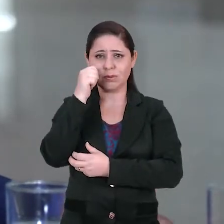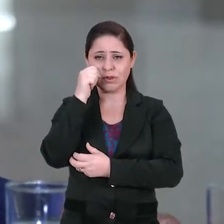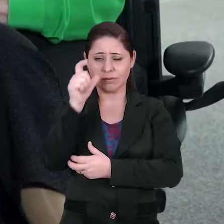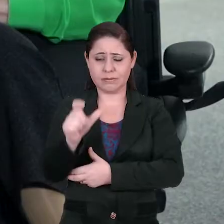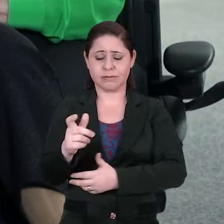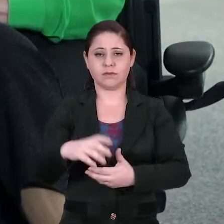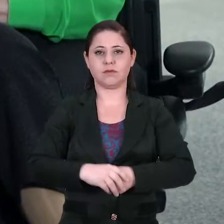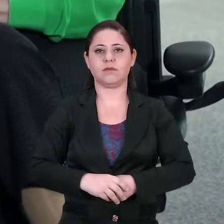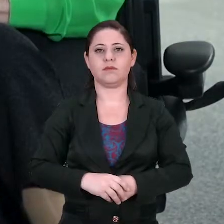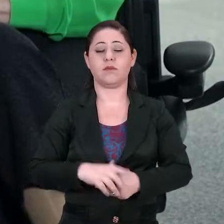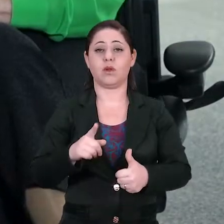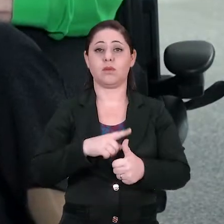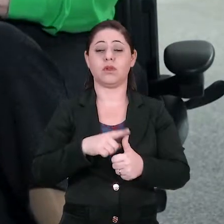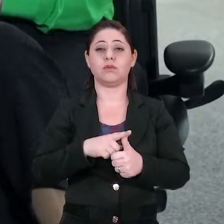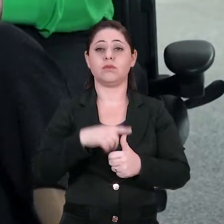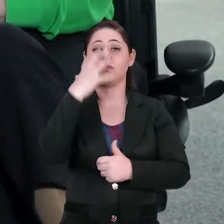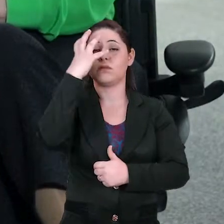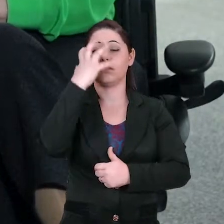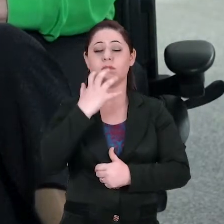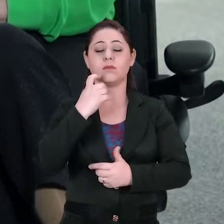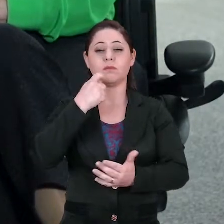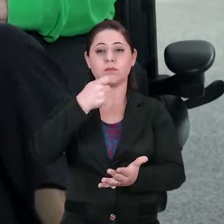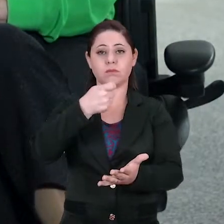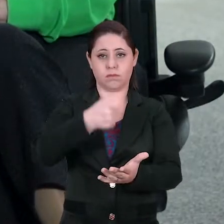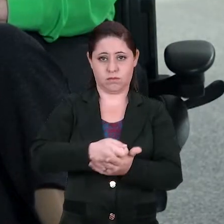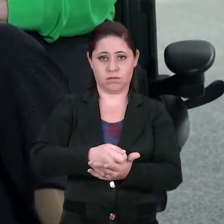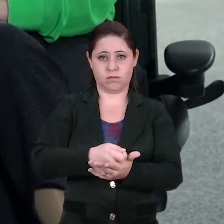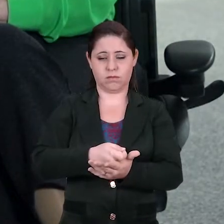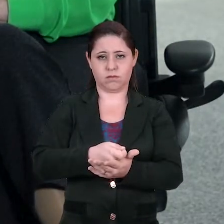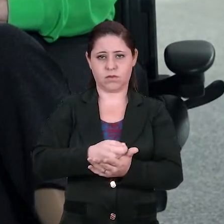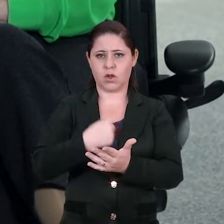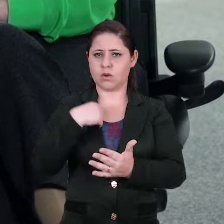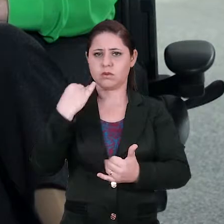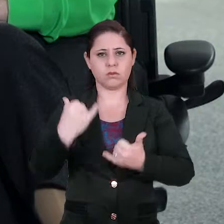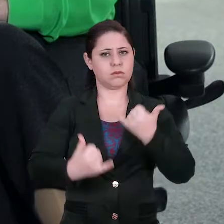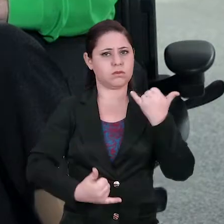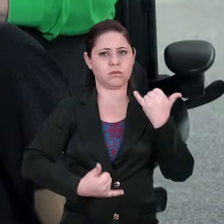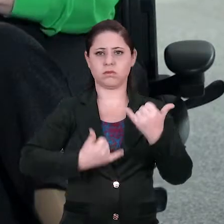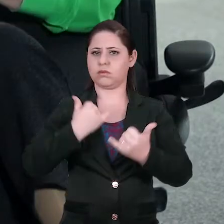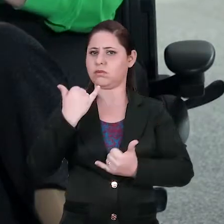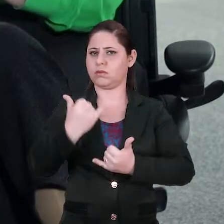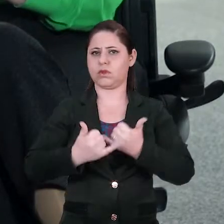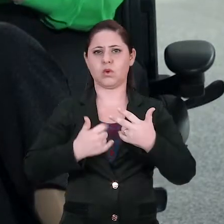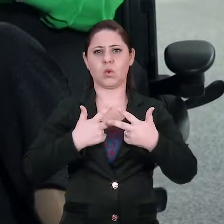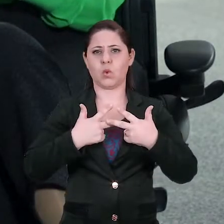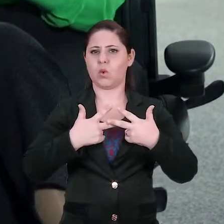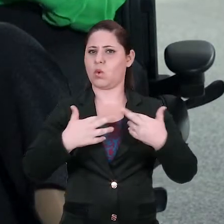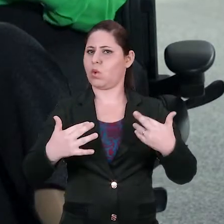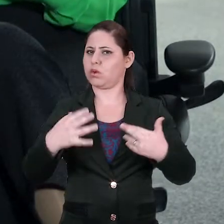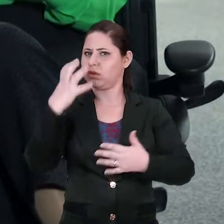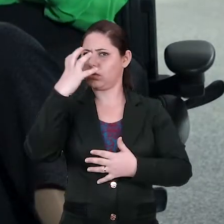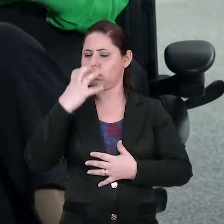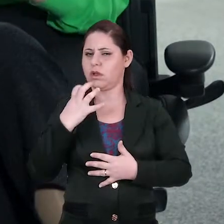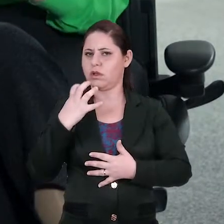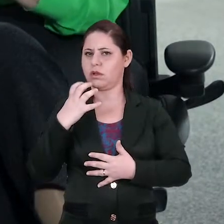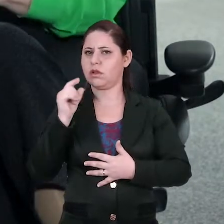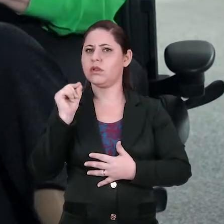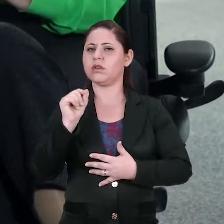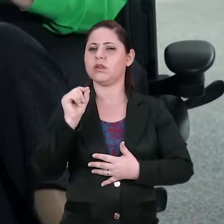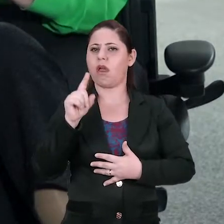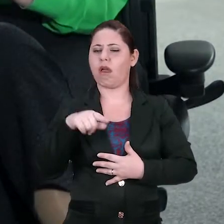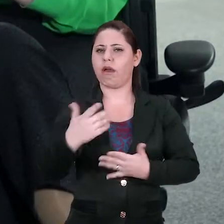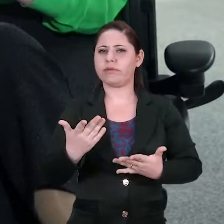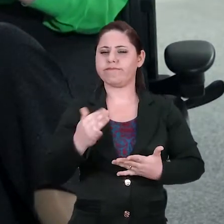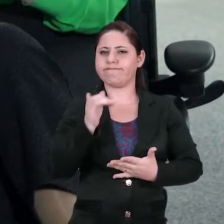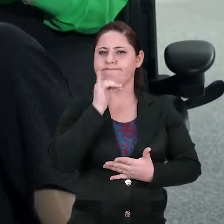para a mulher? Primeiro, com muita seriedade. Eu não brinco com as coisas sérias